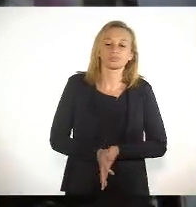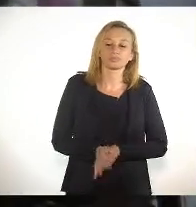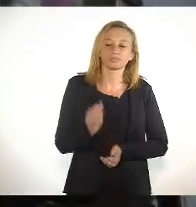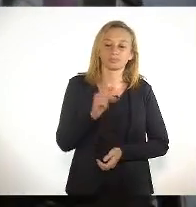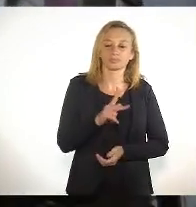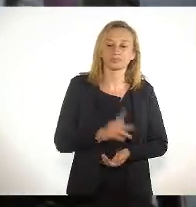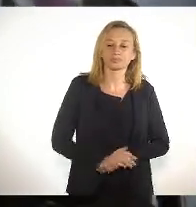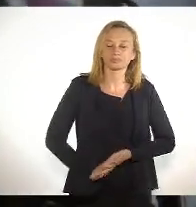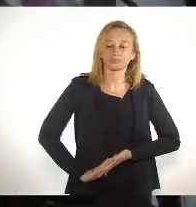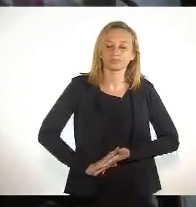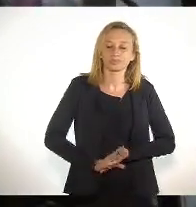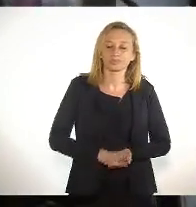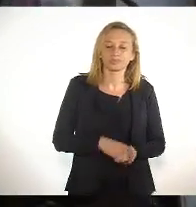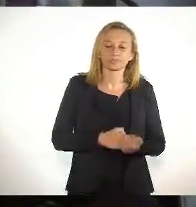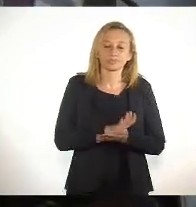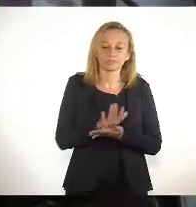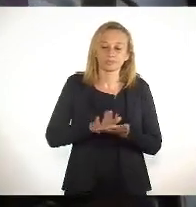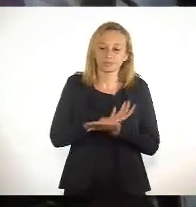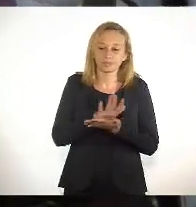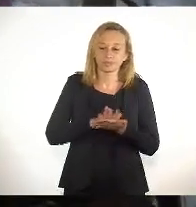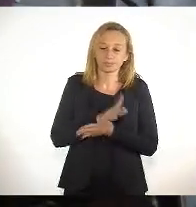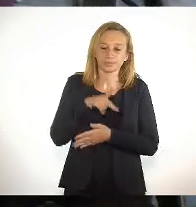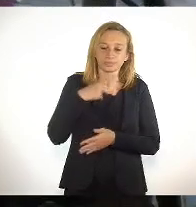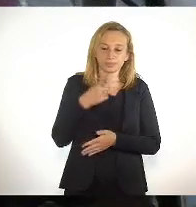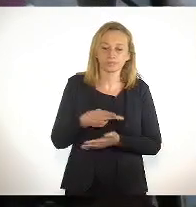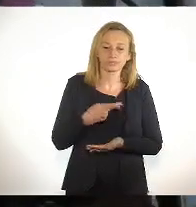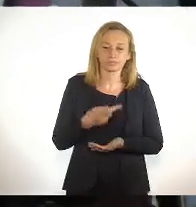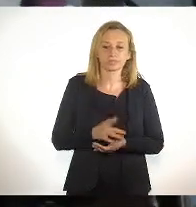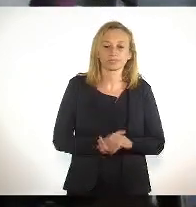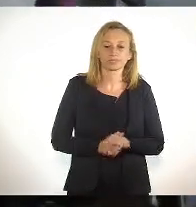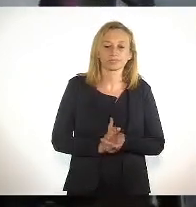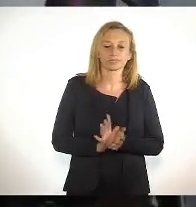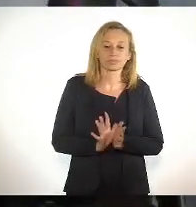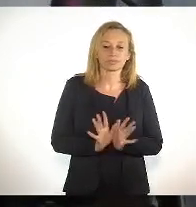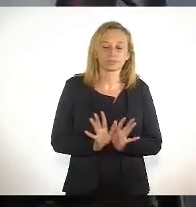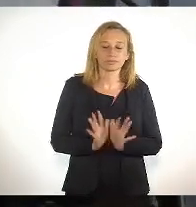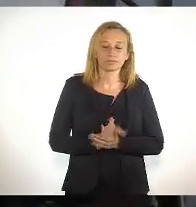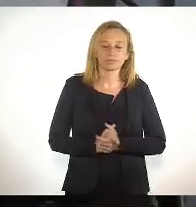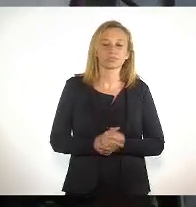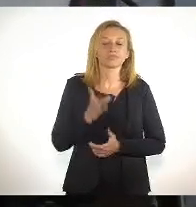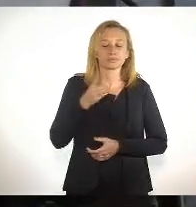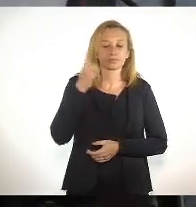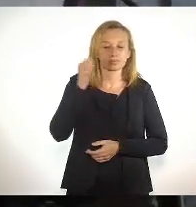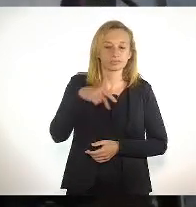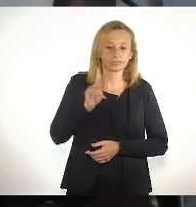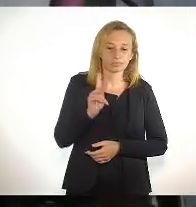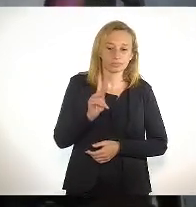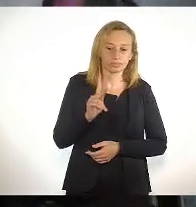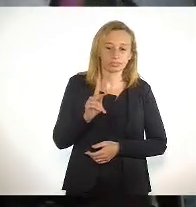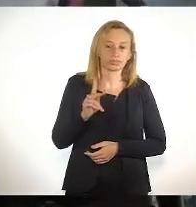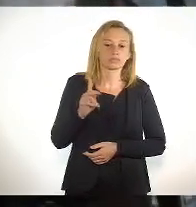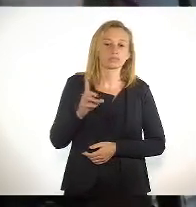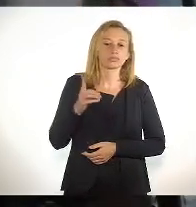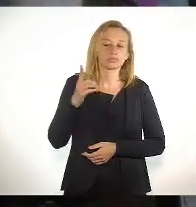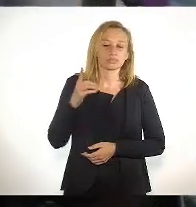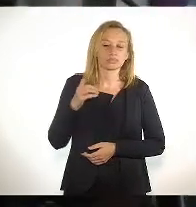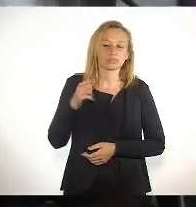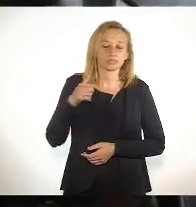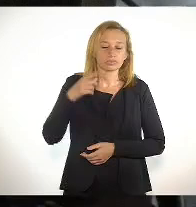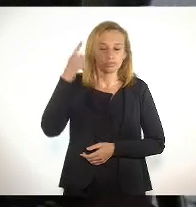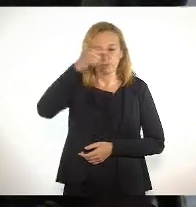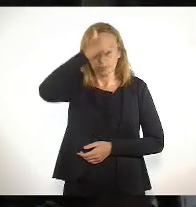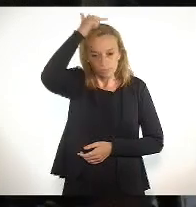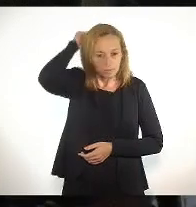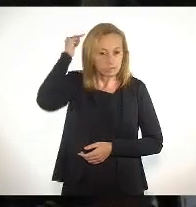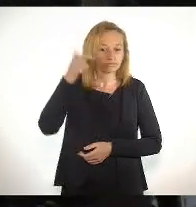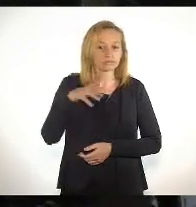Ok. Nada mais a tratar. Estão inscritos deputado Alexandre Quinoploc, Luiz Paulo, Renata Souza,